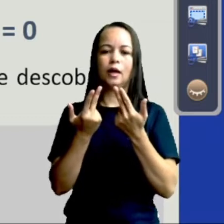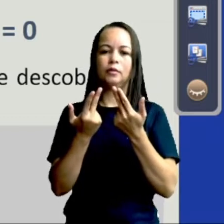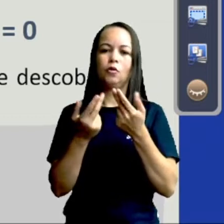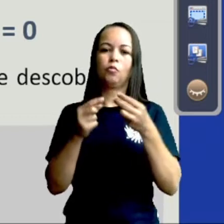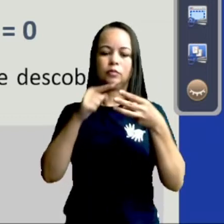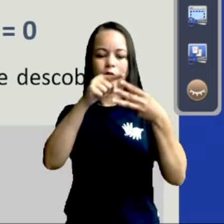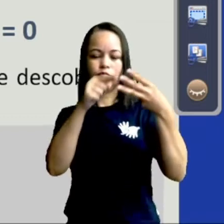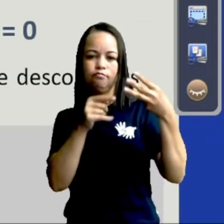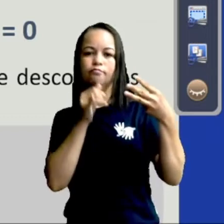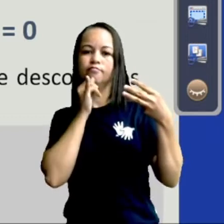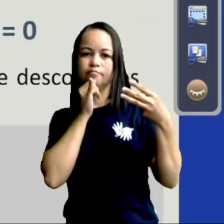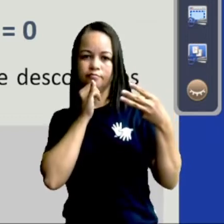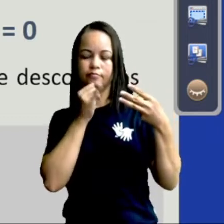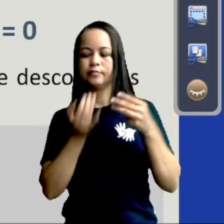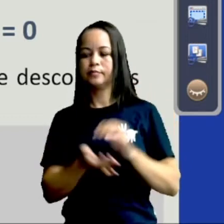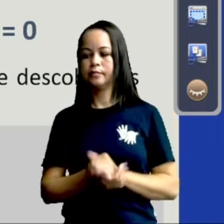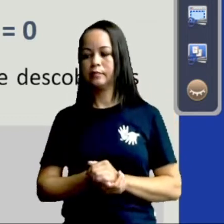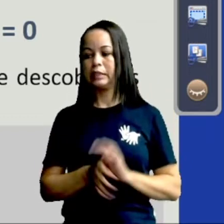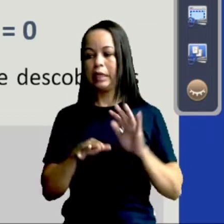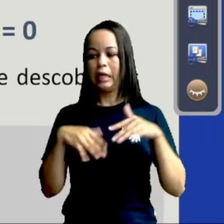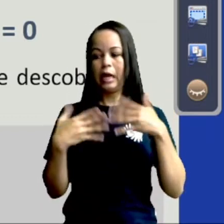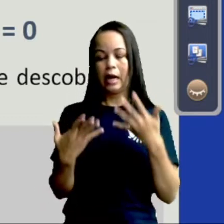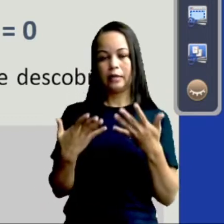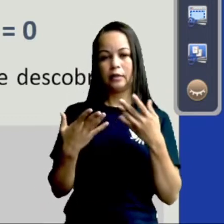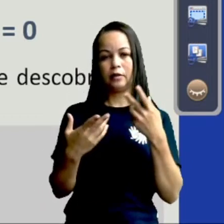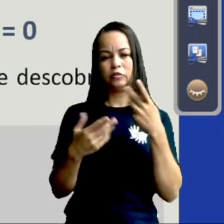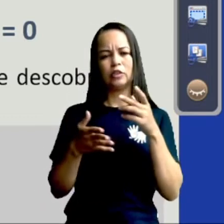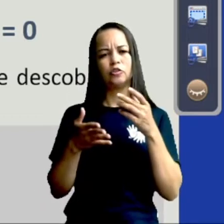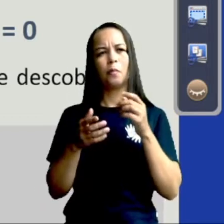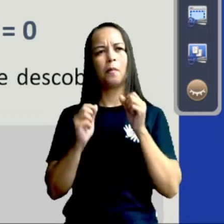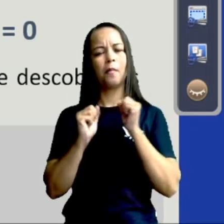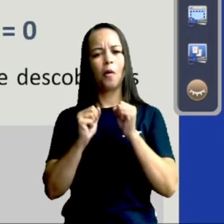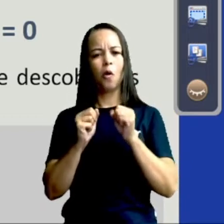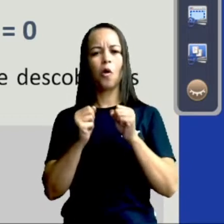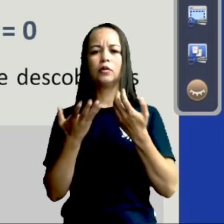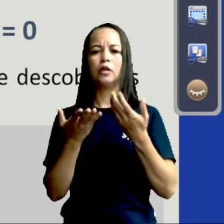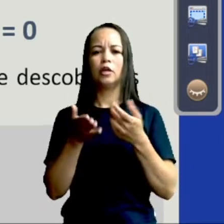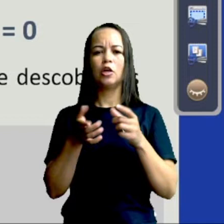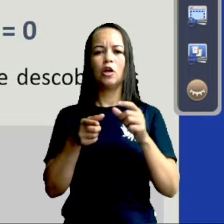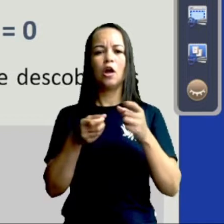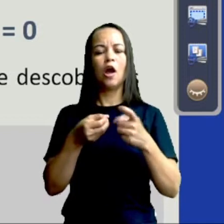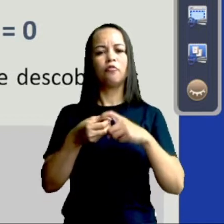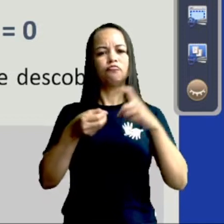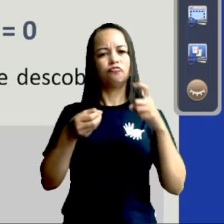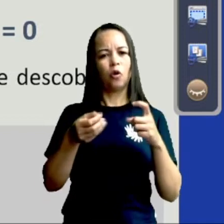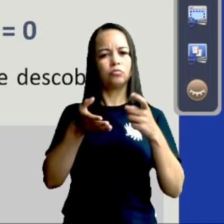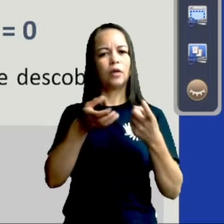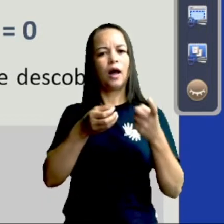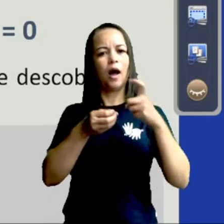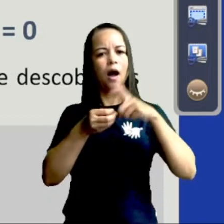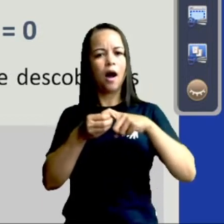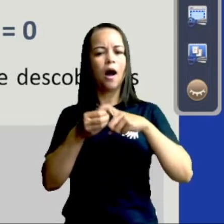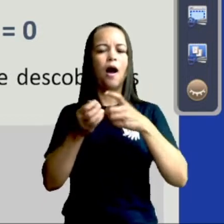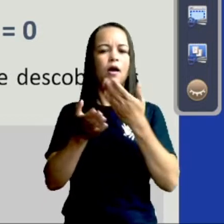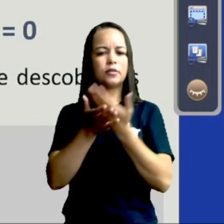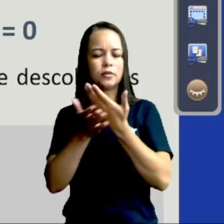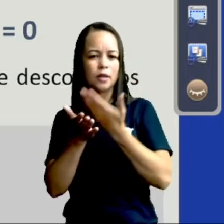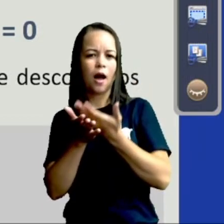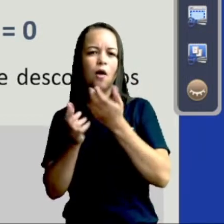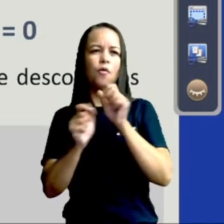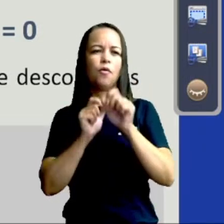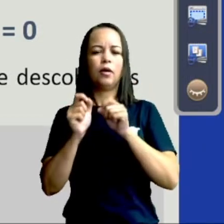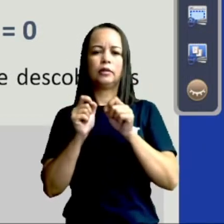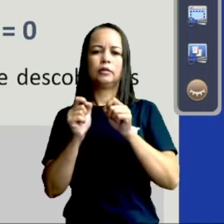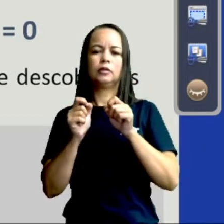da igualdade, você pode voltar aí a algumas aulas, né, que tem explícitas